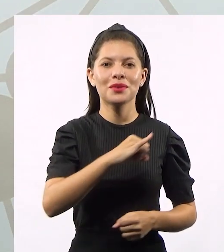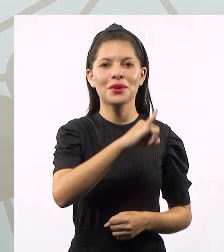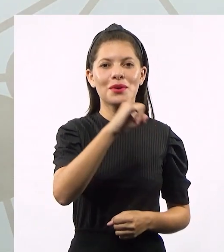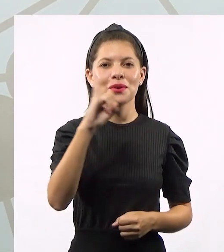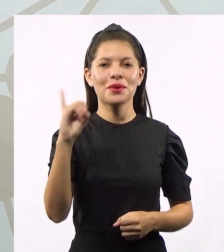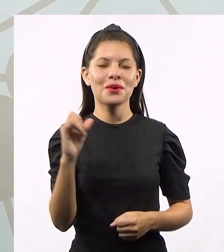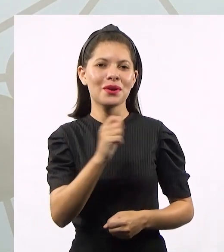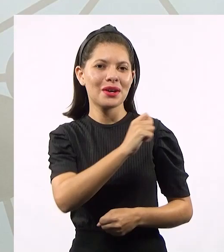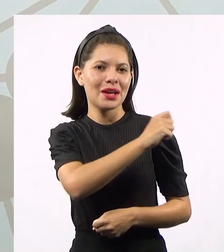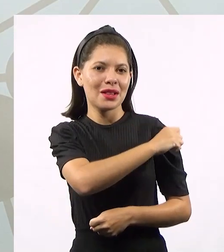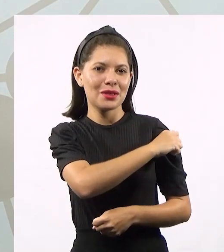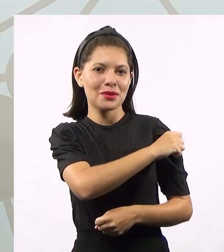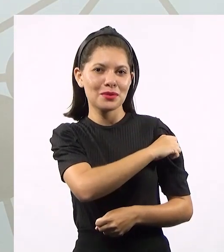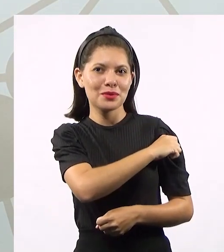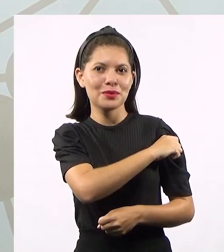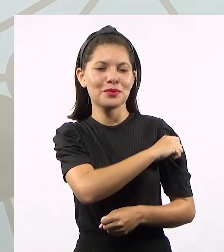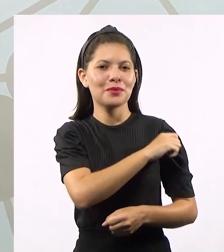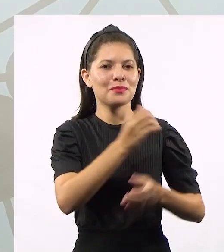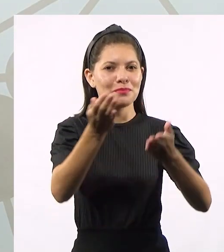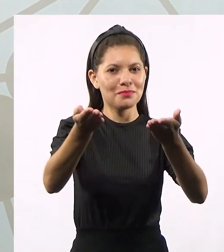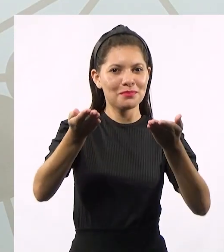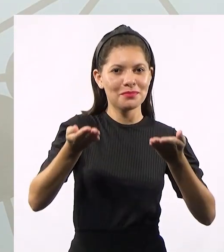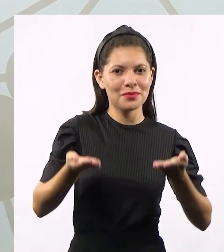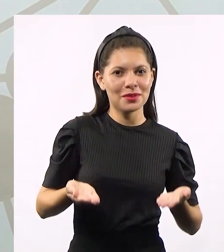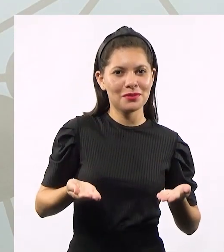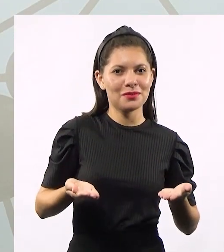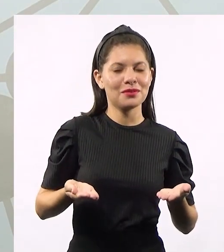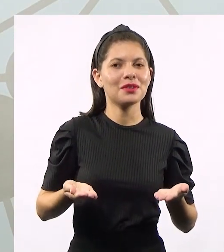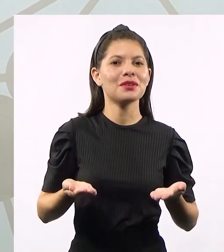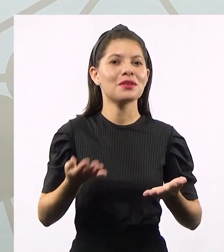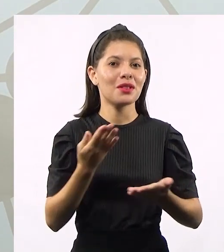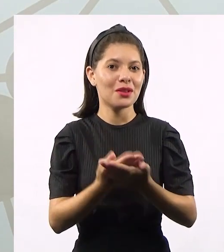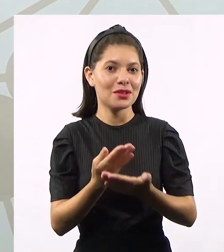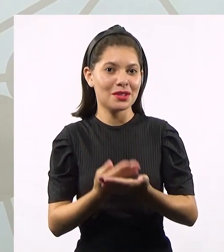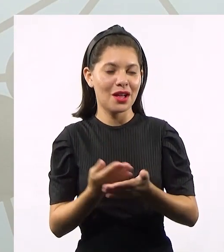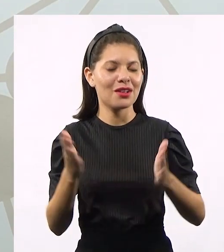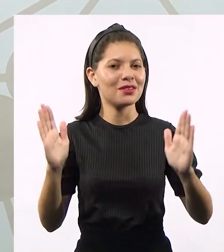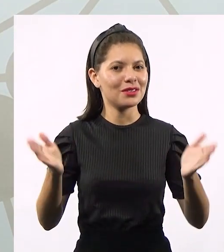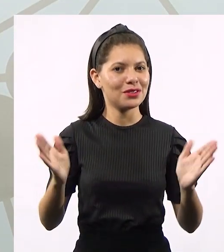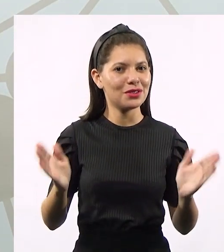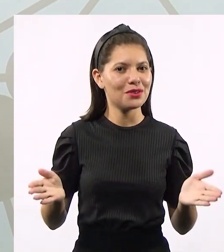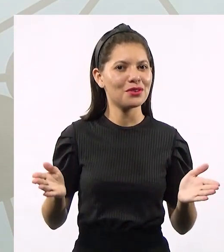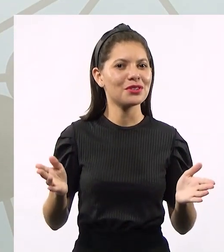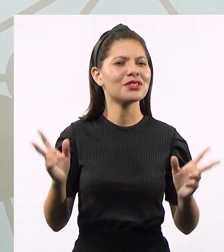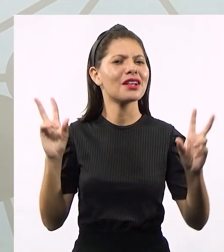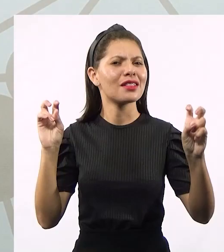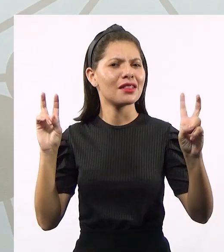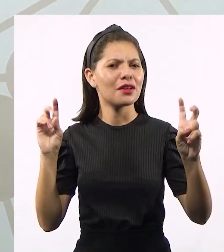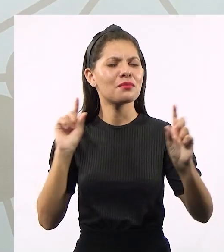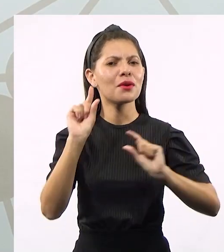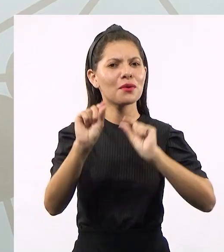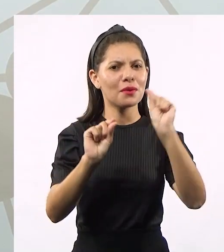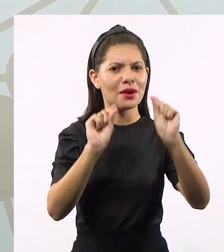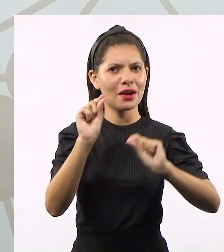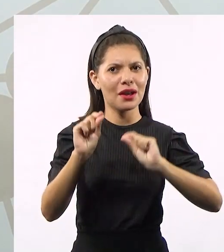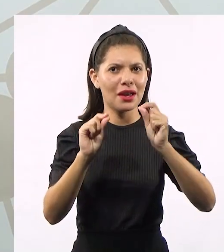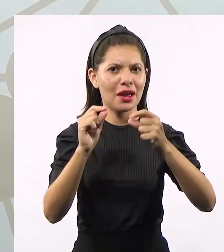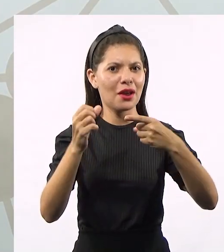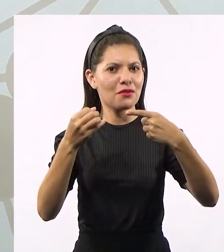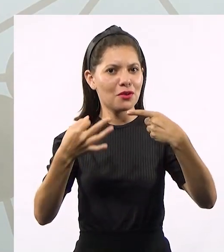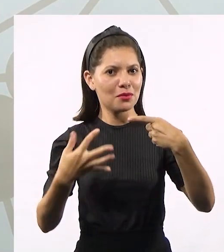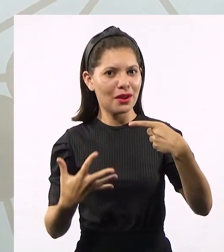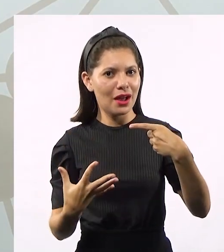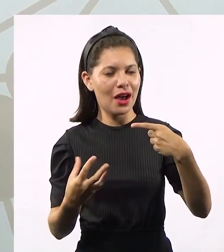Olá, querida aluna, querido aluno, sejam bem-vindos à nossa aula de hoje, que nós vamos tratar sobre formulários